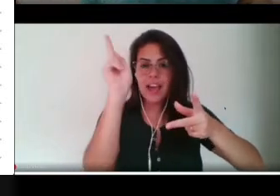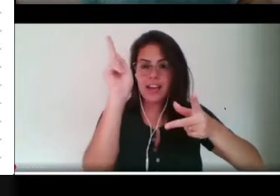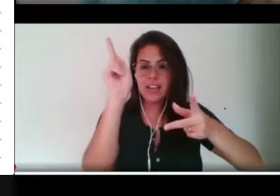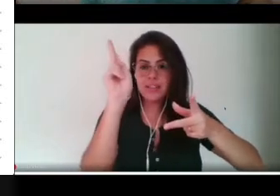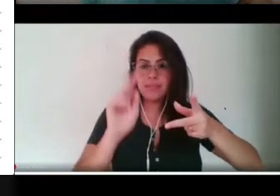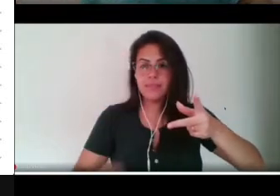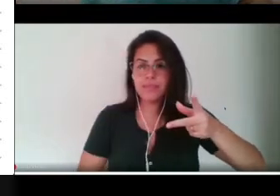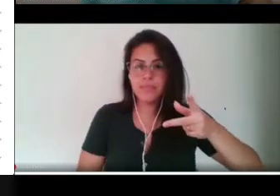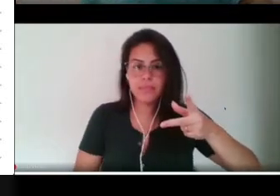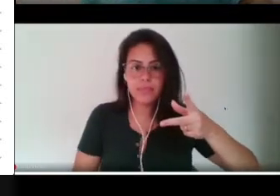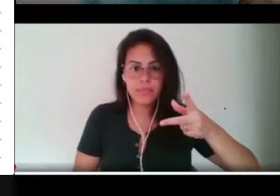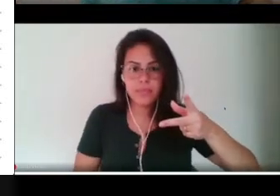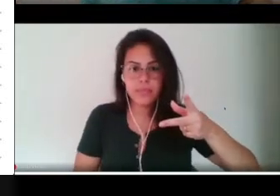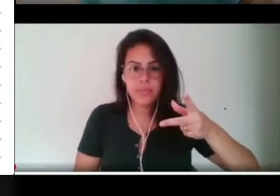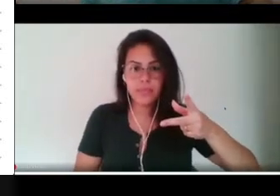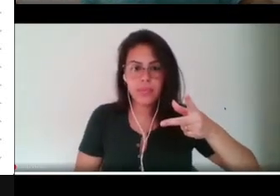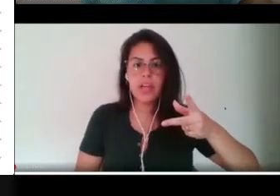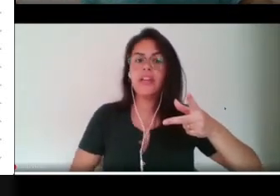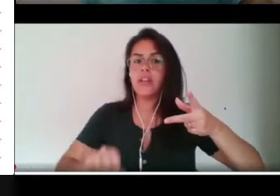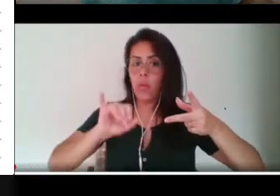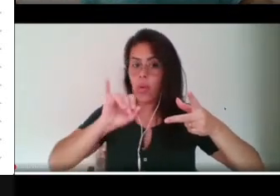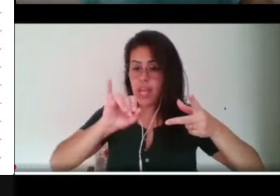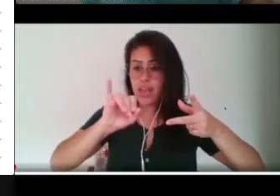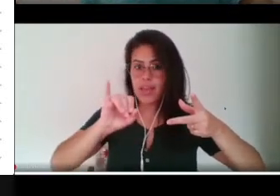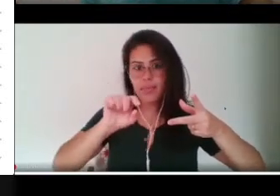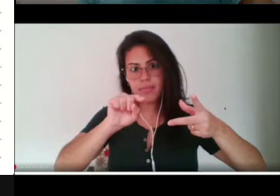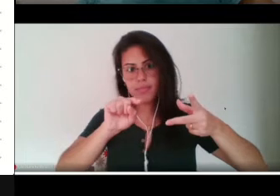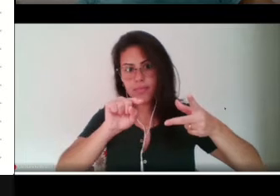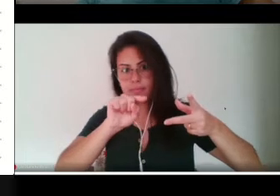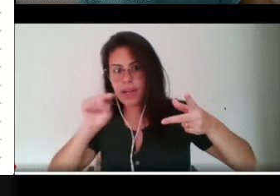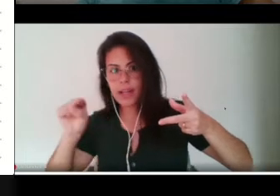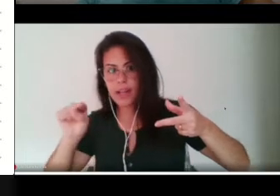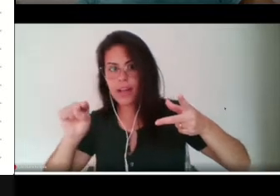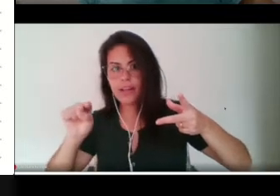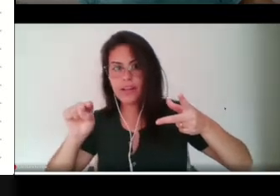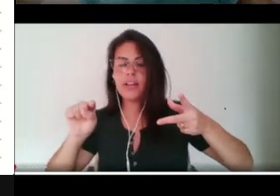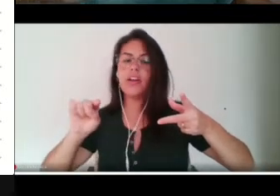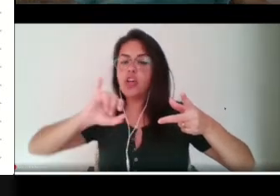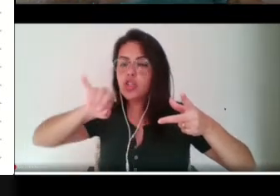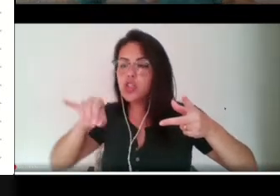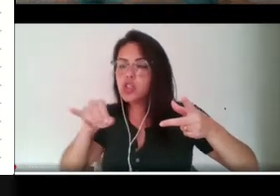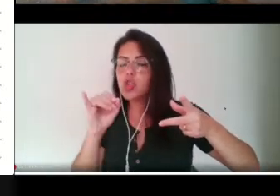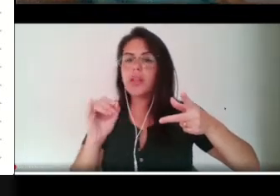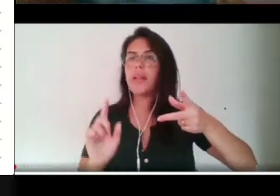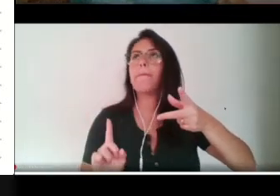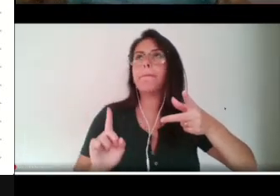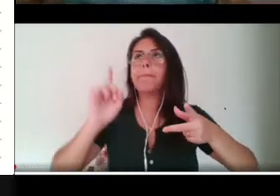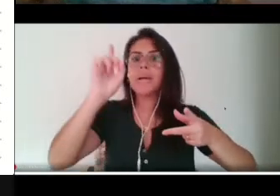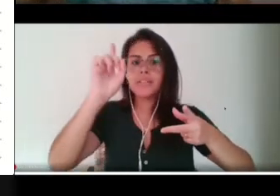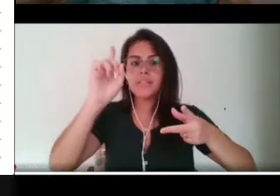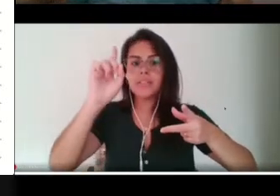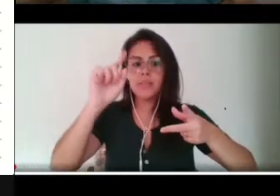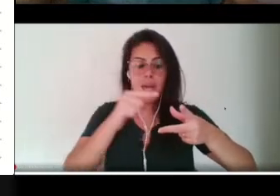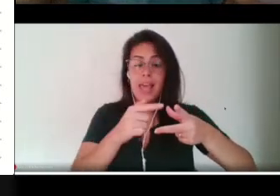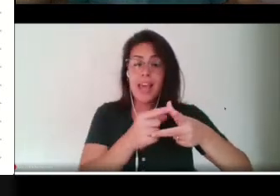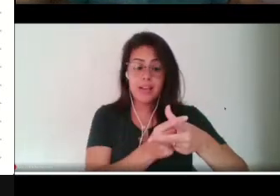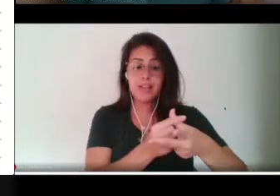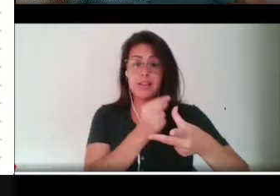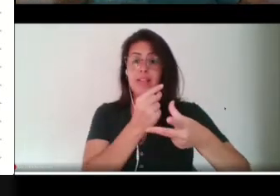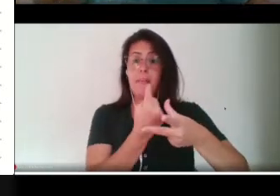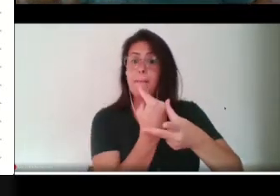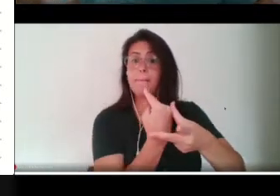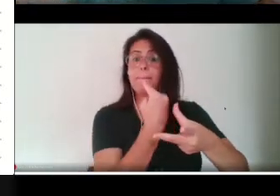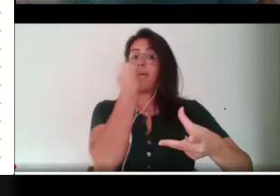cá, J está apontando para cima e K está apontando para fora da página,